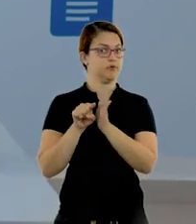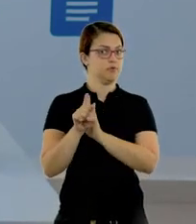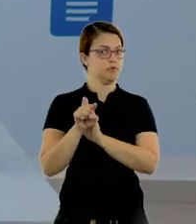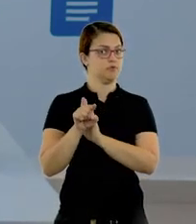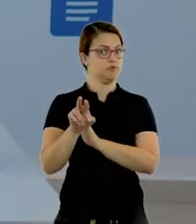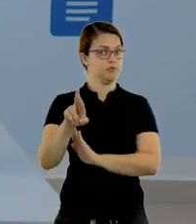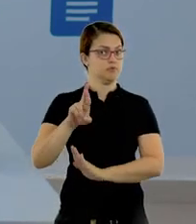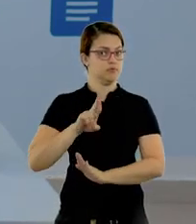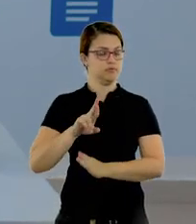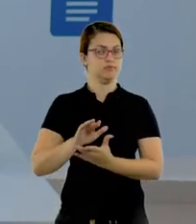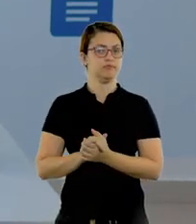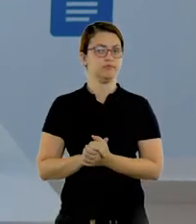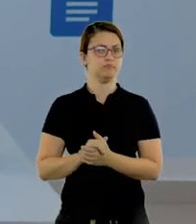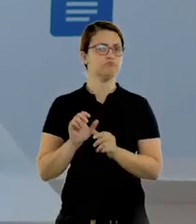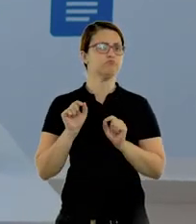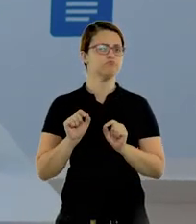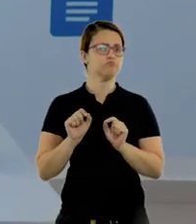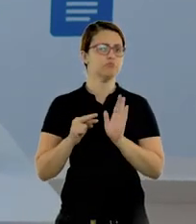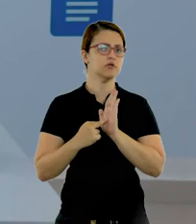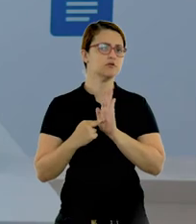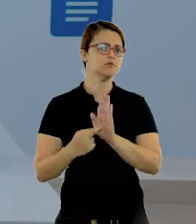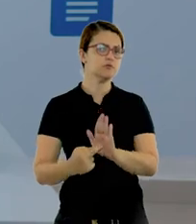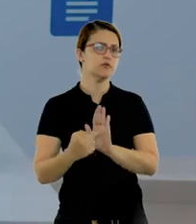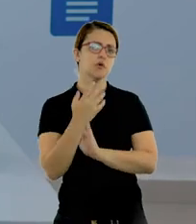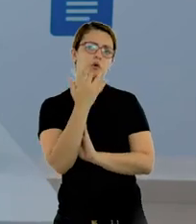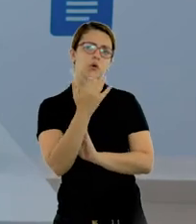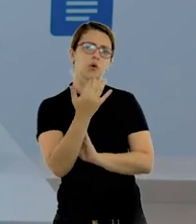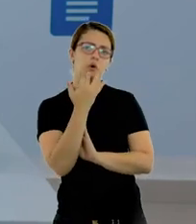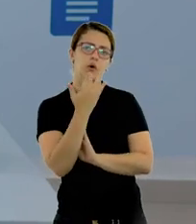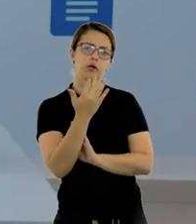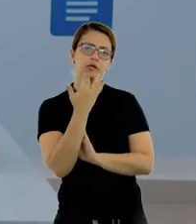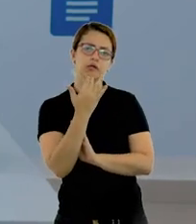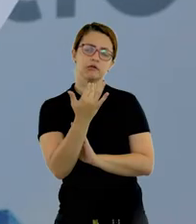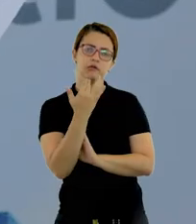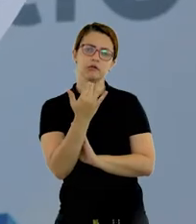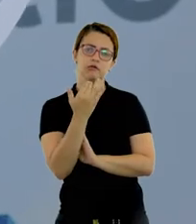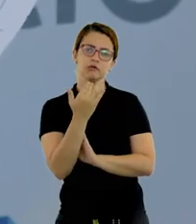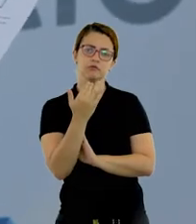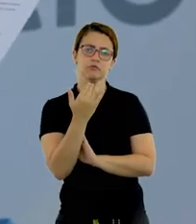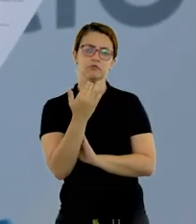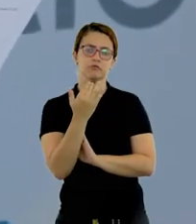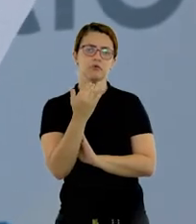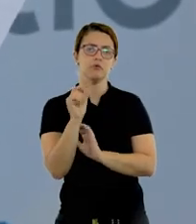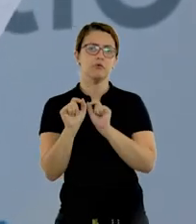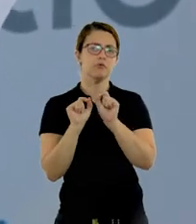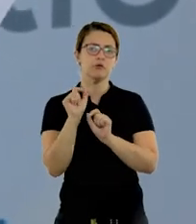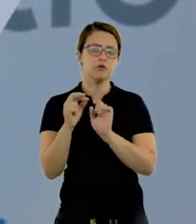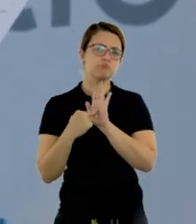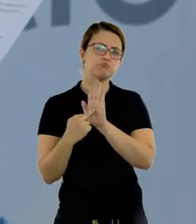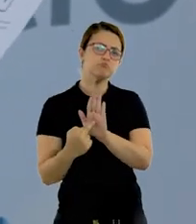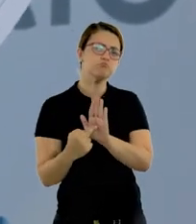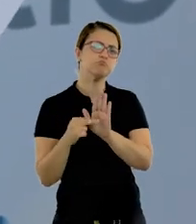Primeira pergunta que você vai ter que responder: o que representa os cartões coloridos na atividade?